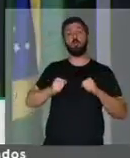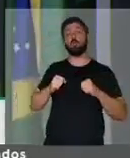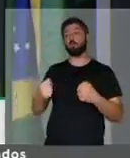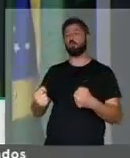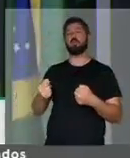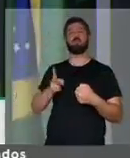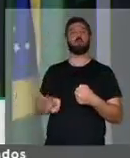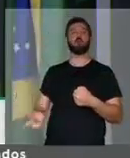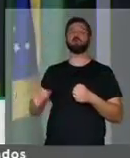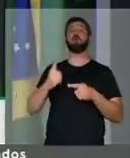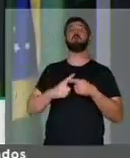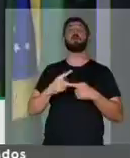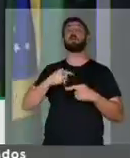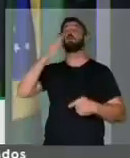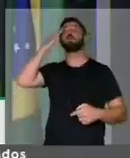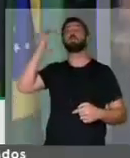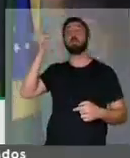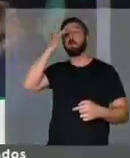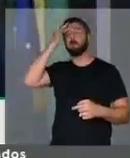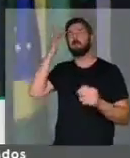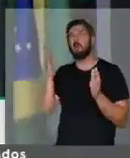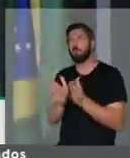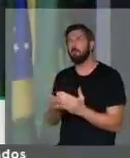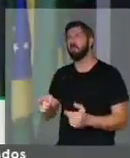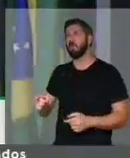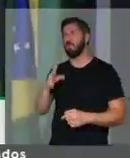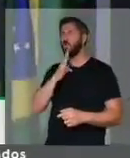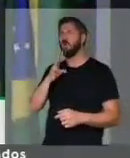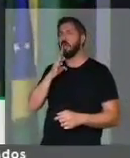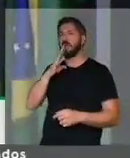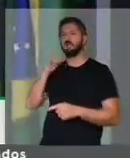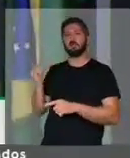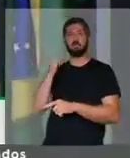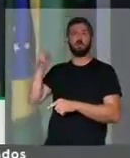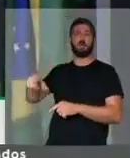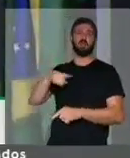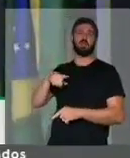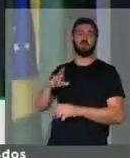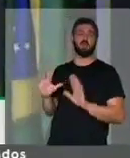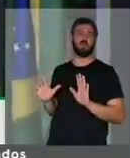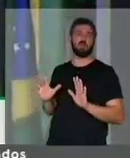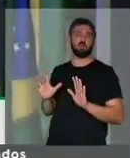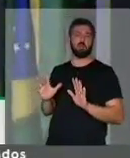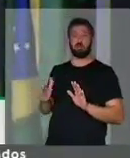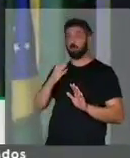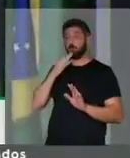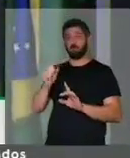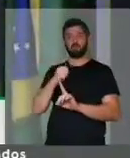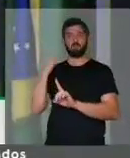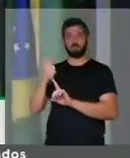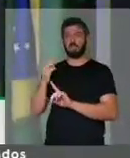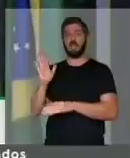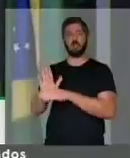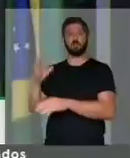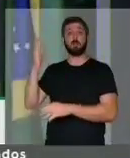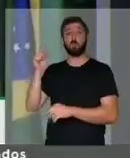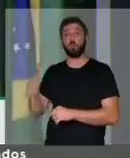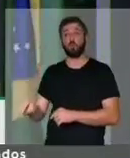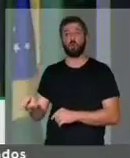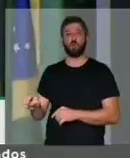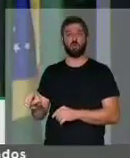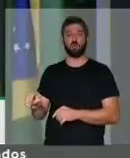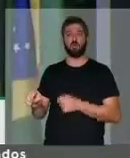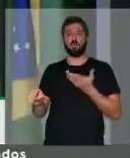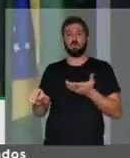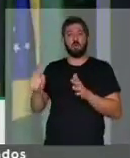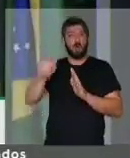entidades, porque eu sei, e as pessoas mais pobres sabem a importância dessas entidades para a nossa sociedade. Então, se o nobre